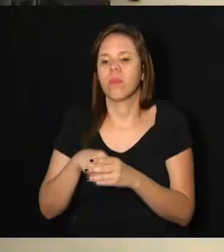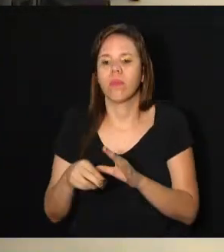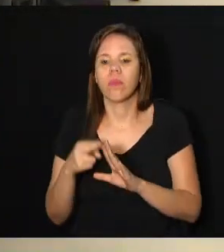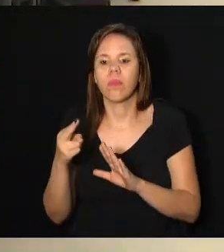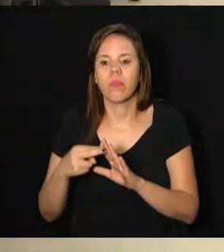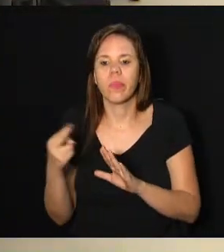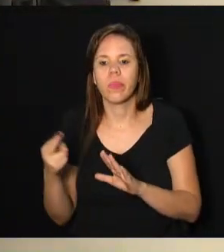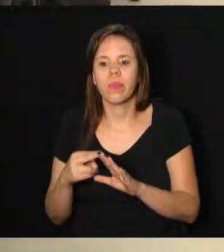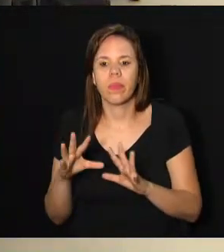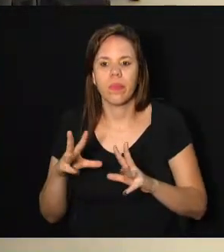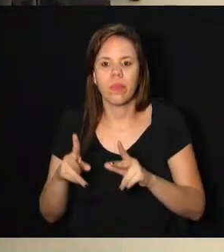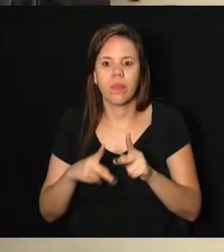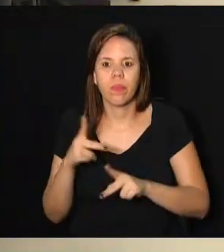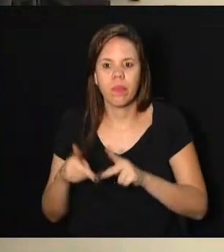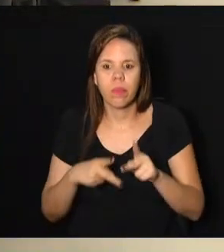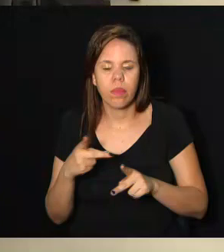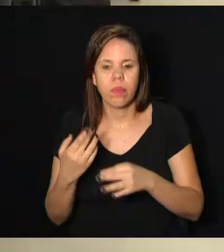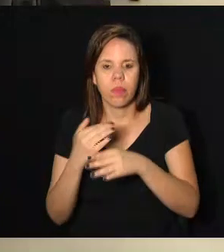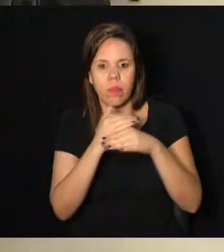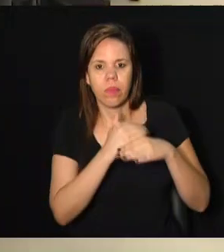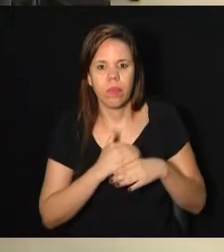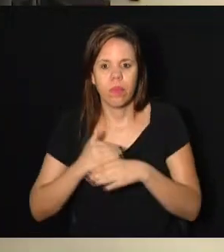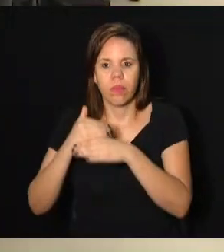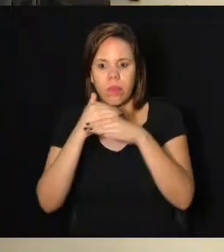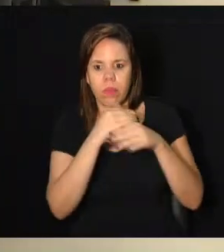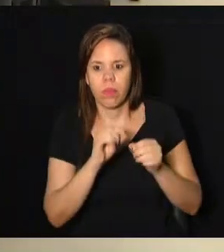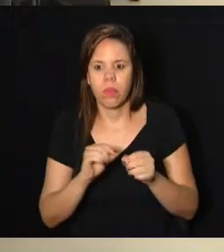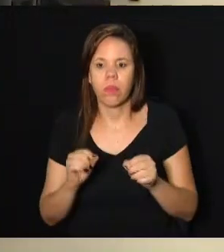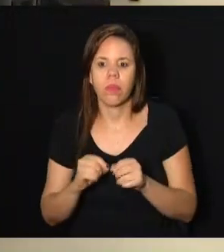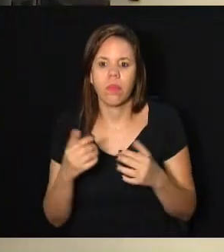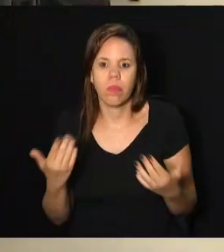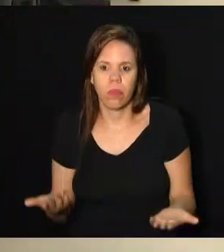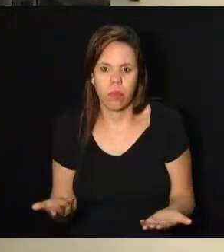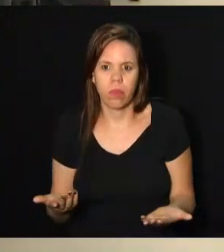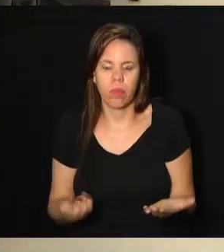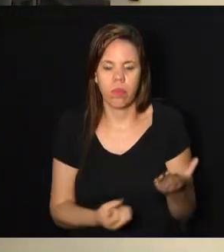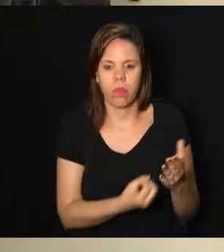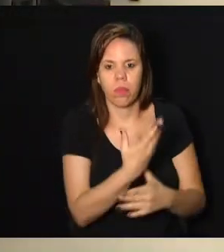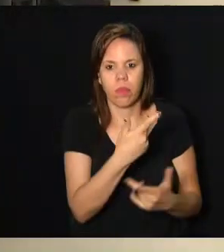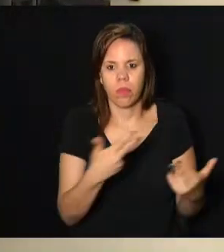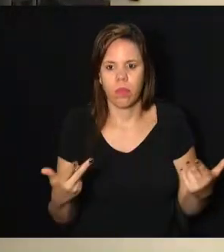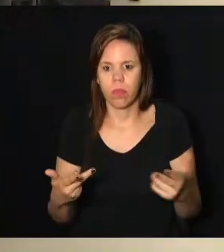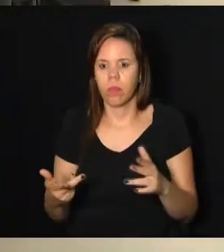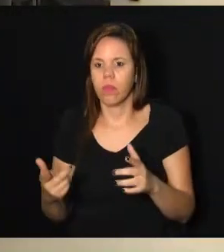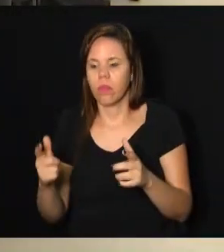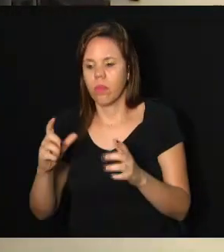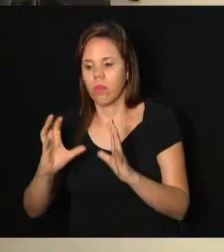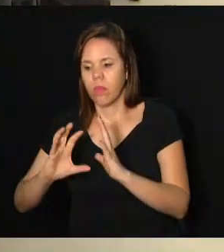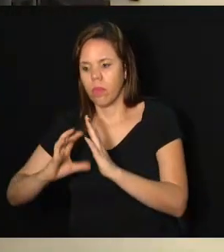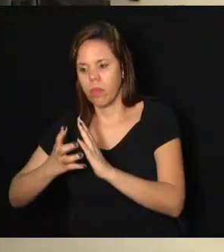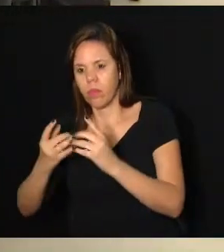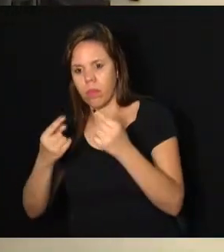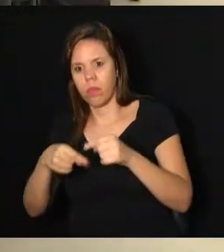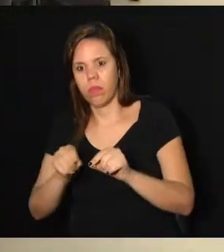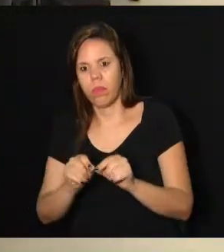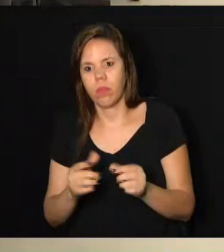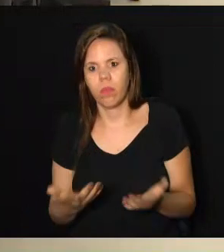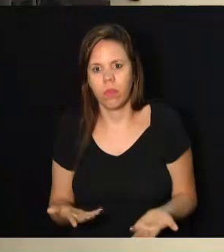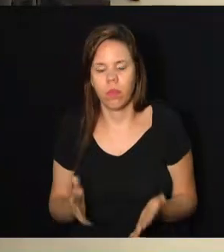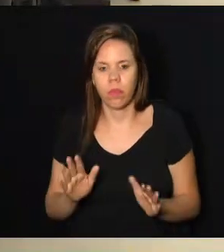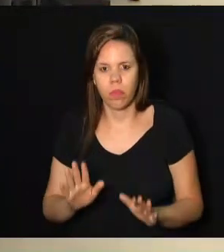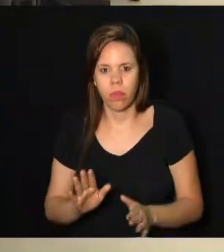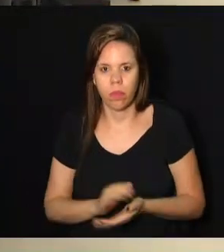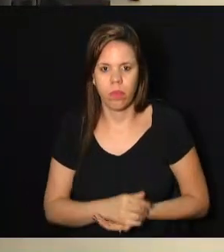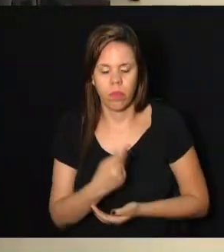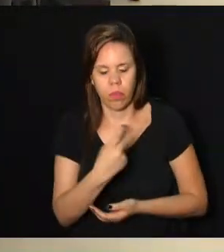Quer dizer, todo mundo vai ficar em pé de igualdade, tanto a situação como a oposição. Mas